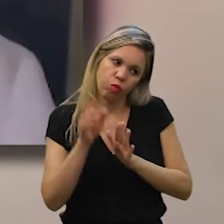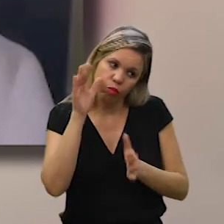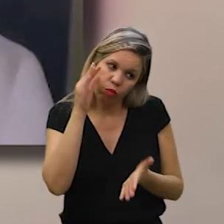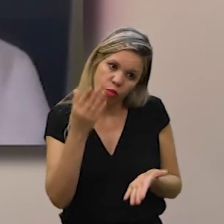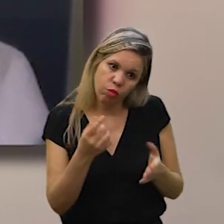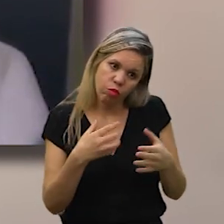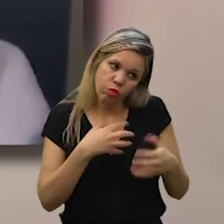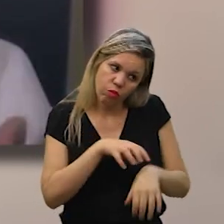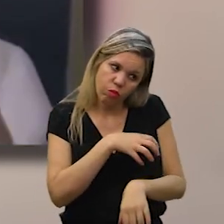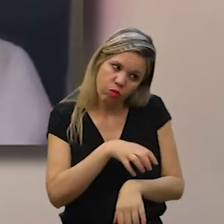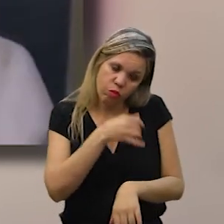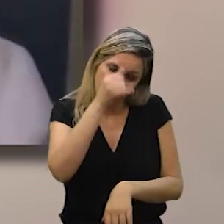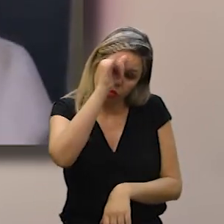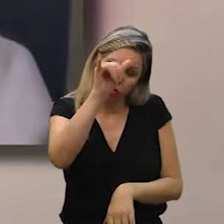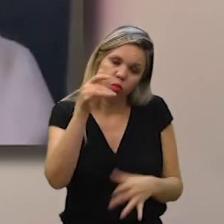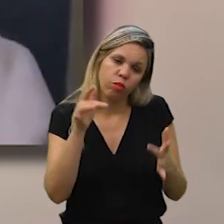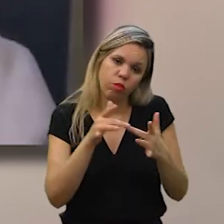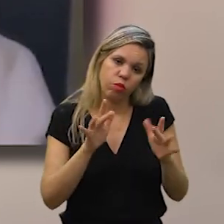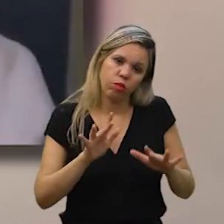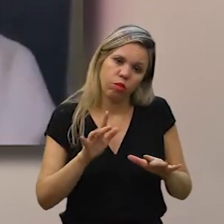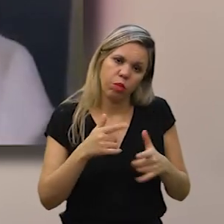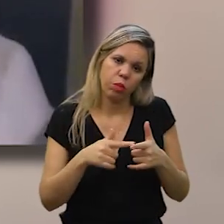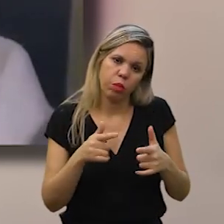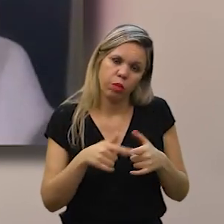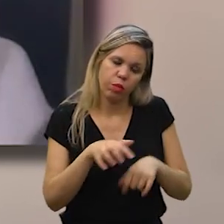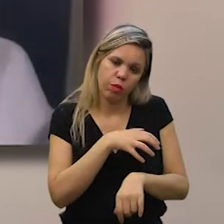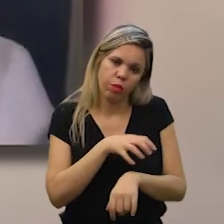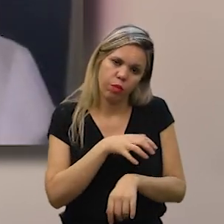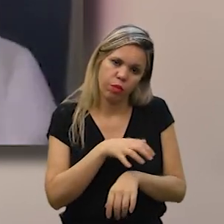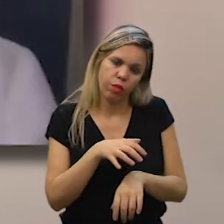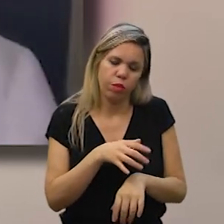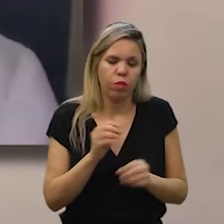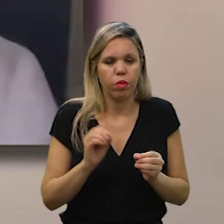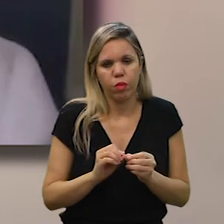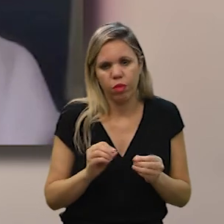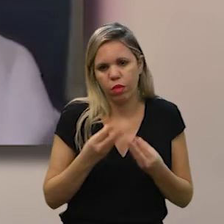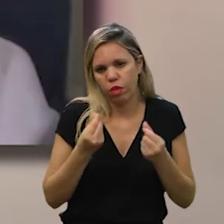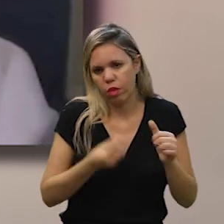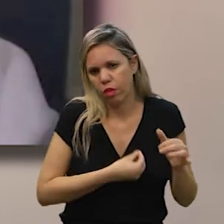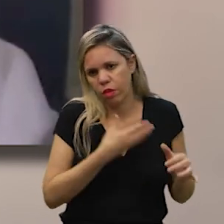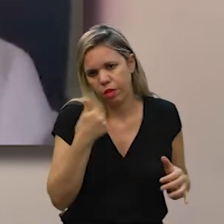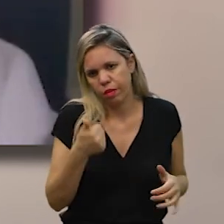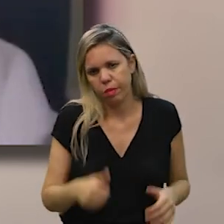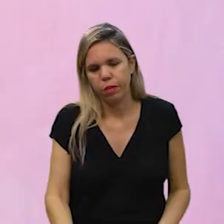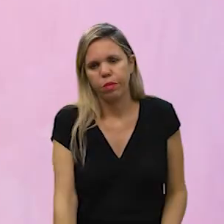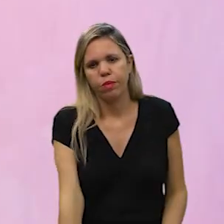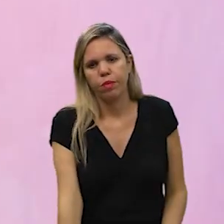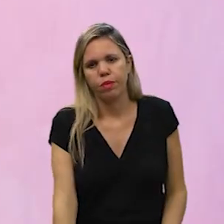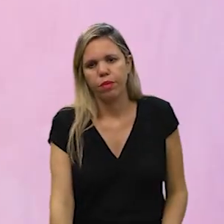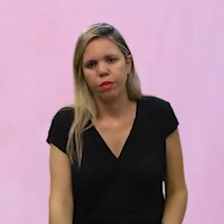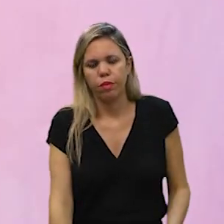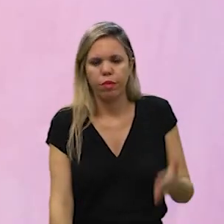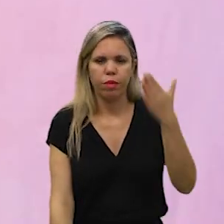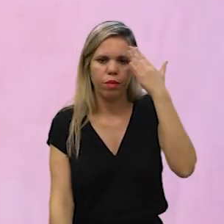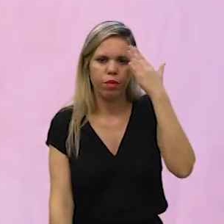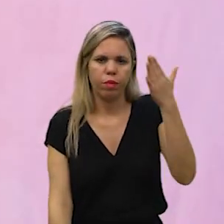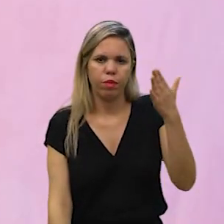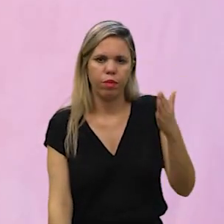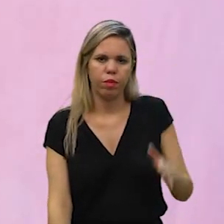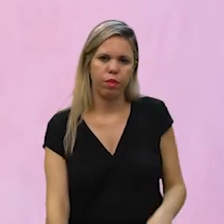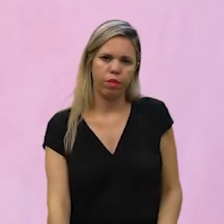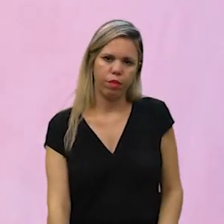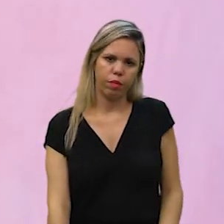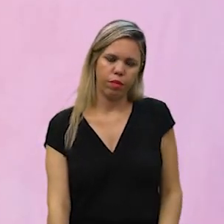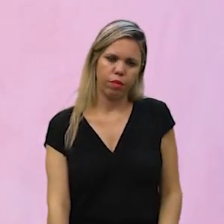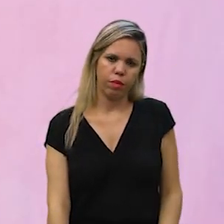está alérgica e evitar entrar em contato com aquilo que ela está alérgica para ela poder ter uma qualidade de vida boa. Doutor Otávio, muito